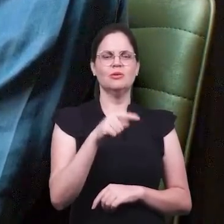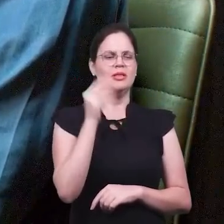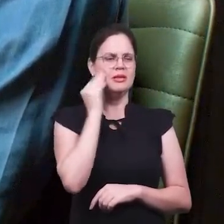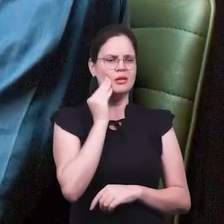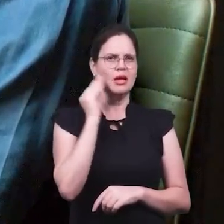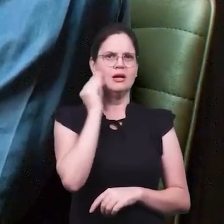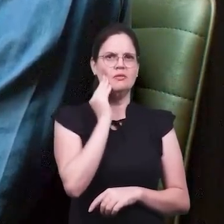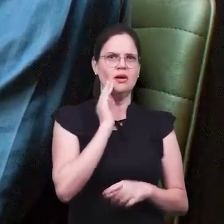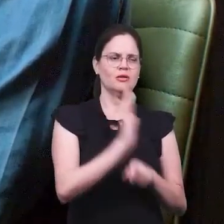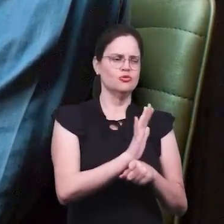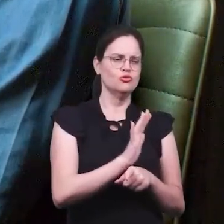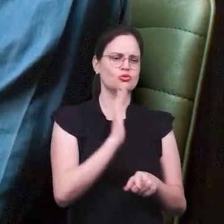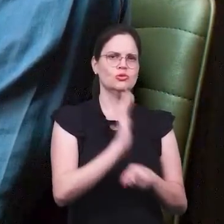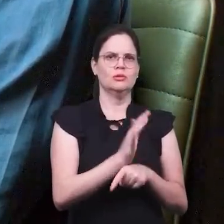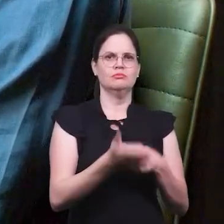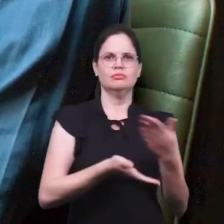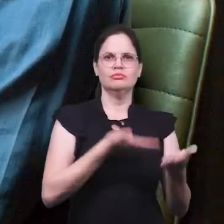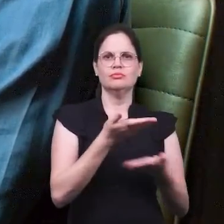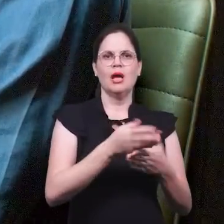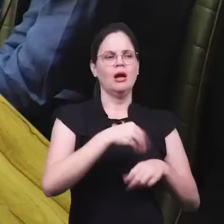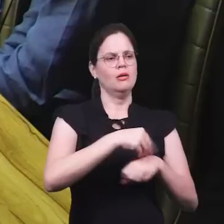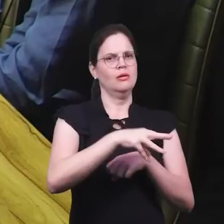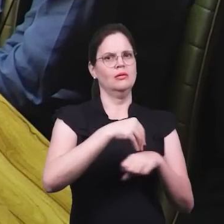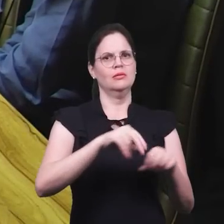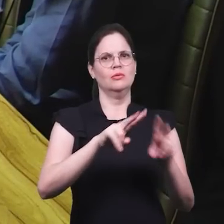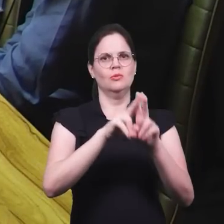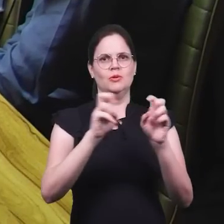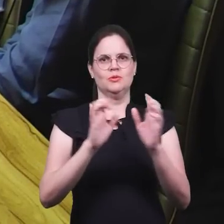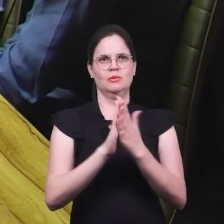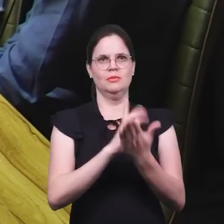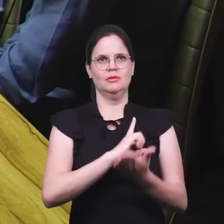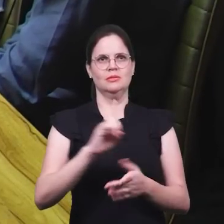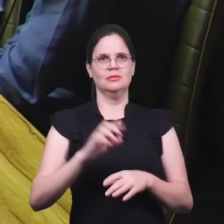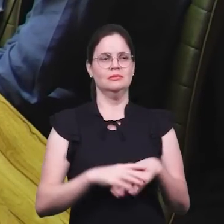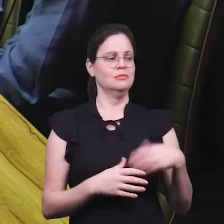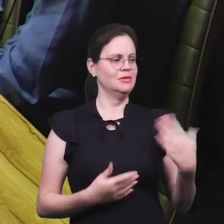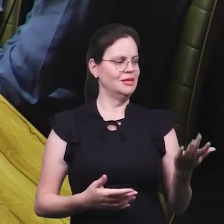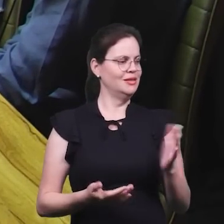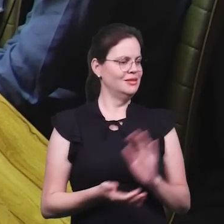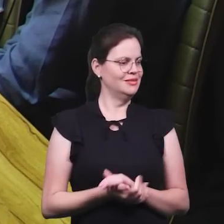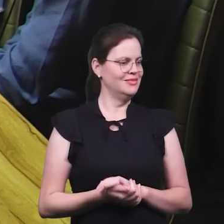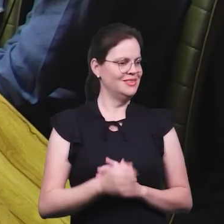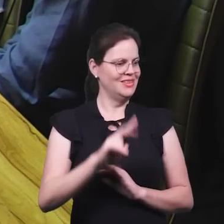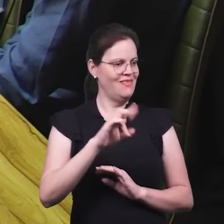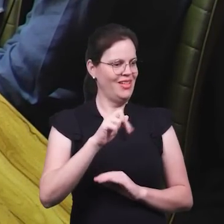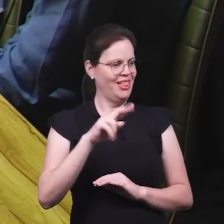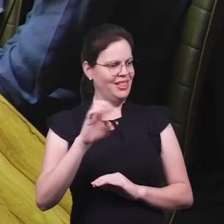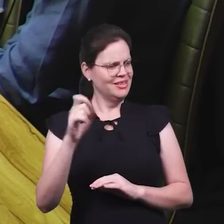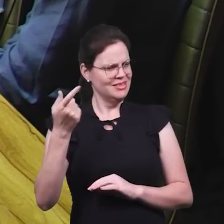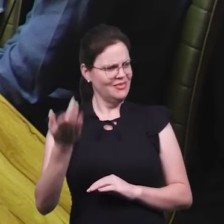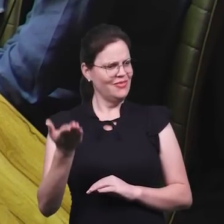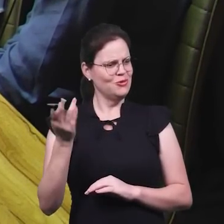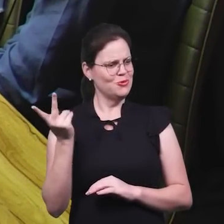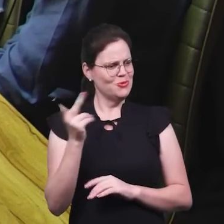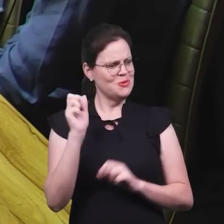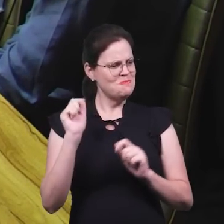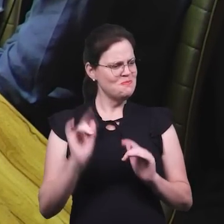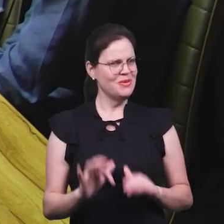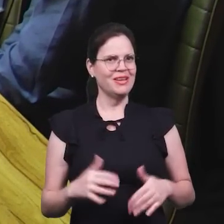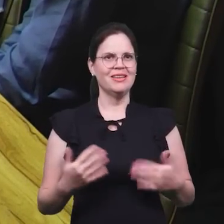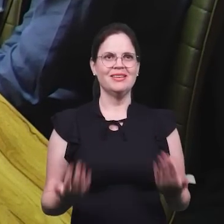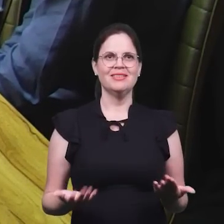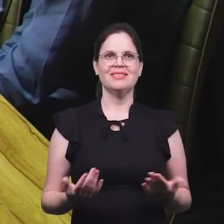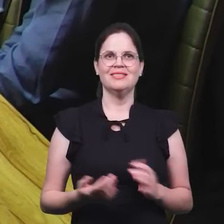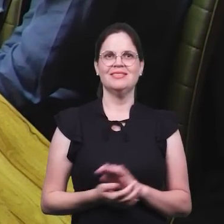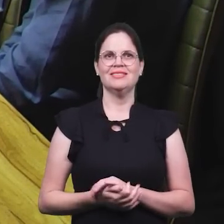ajudar eles de uma forma levando a palavra. E aí, Vanessa? Uma bênção, né? Uma bênção É. maravilhosa dessa, E a desses gente pode